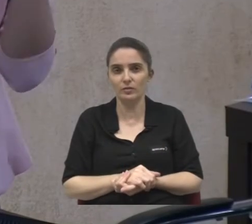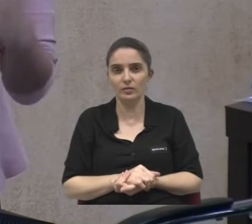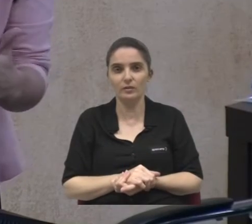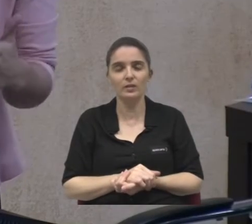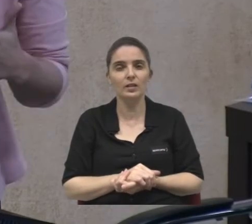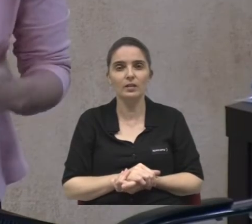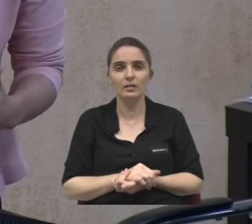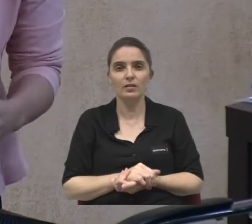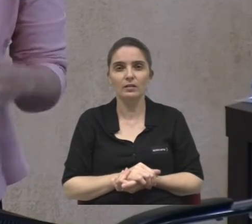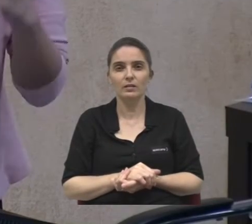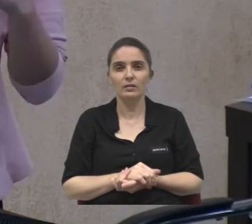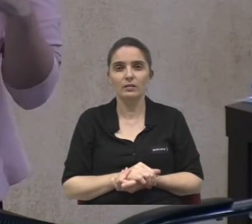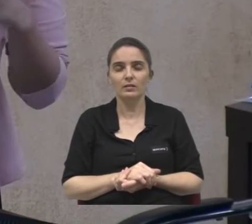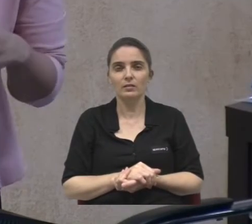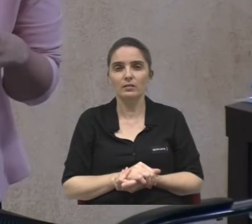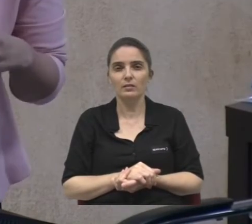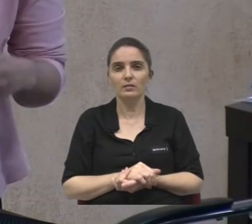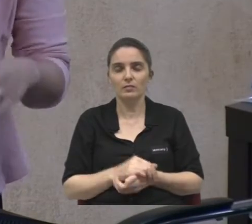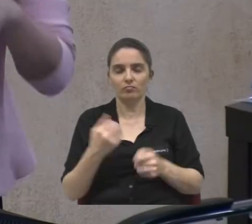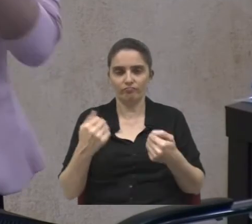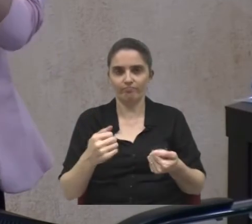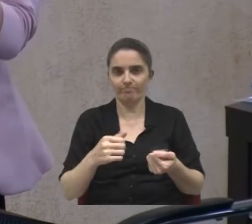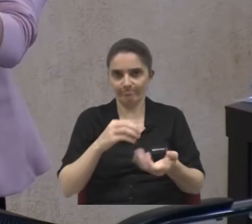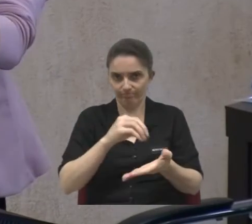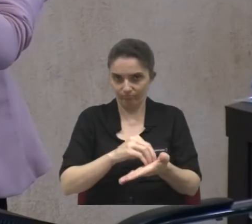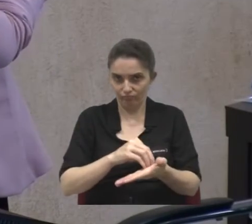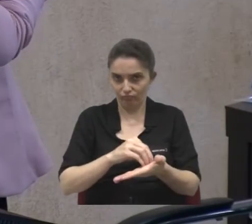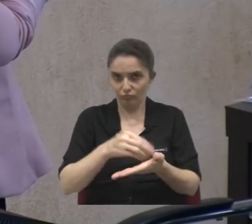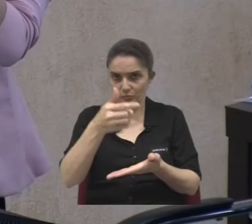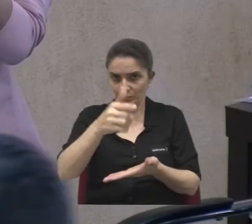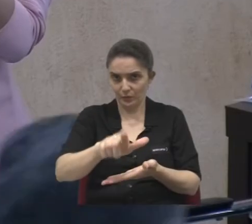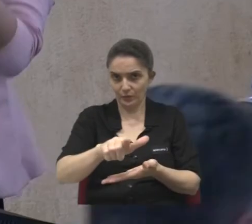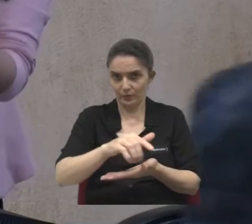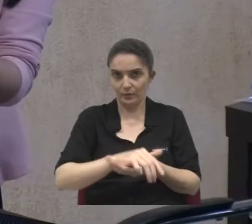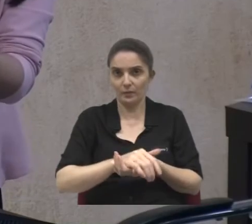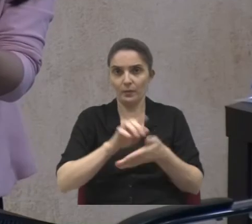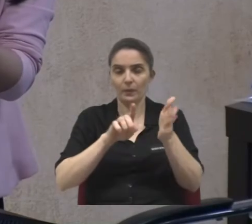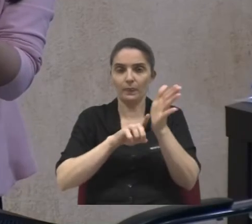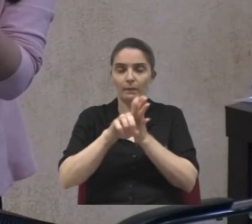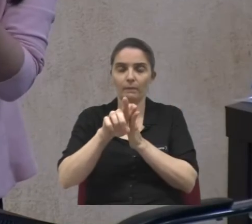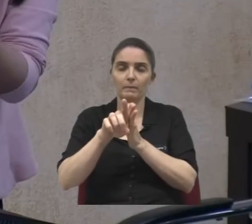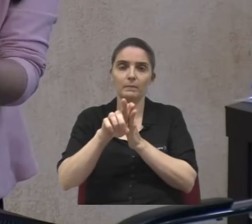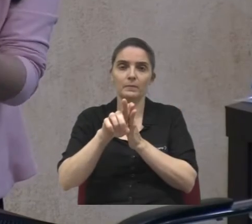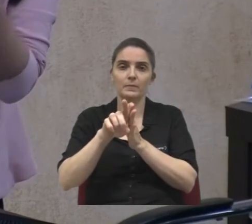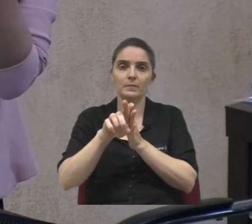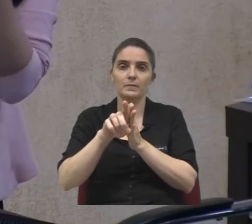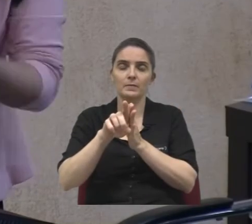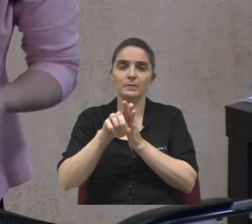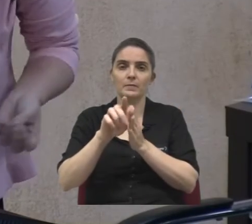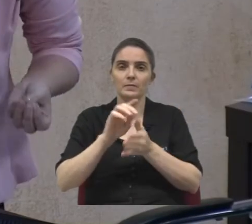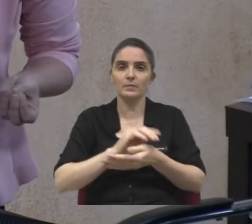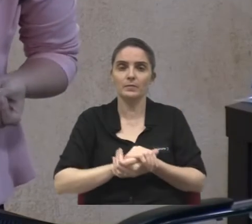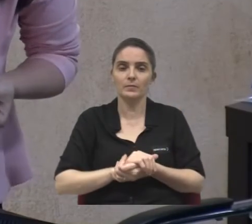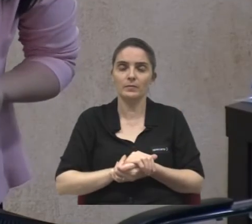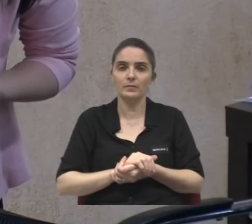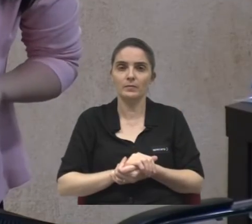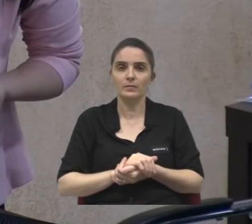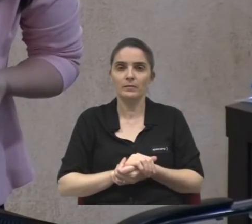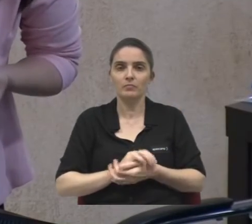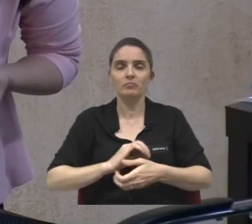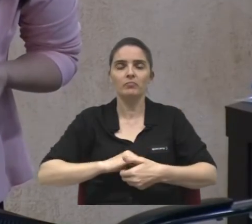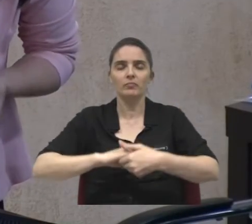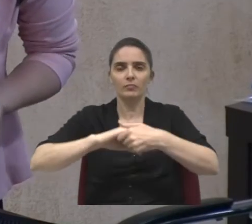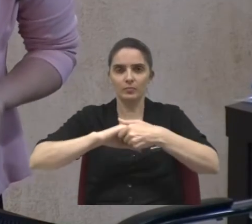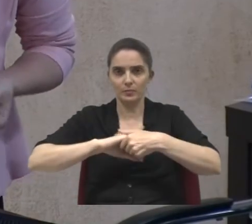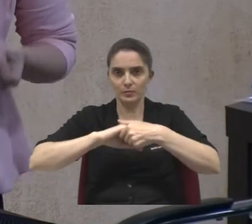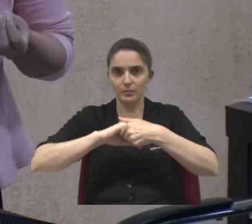para fazer esse registro, mais uma vez, o requerimento tem total pertinência. Parabéns ao vereador Jorge de Freitas